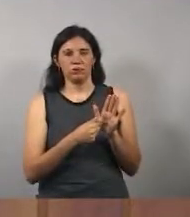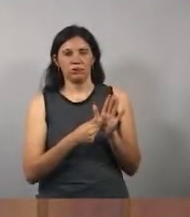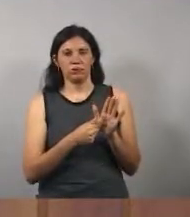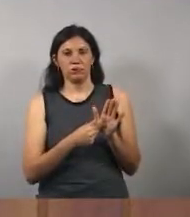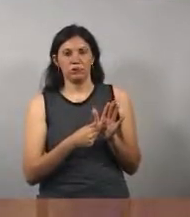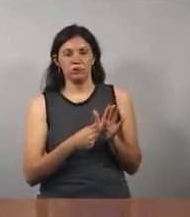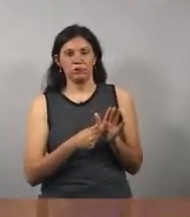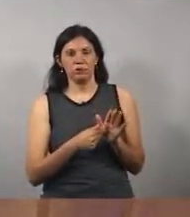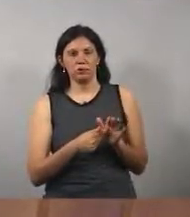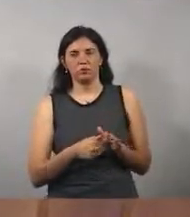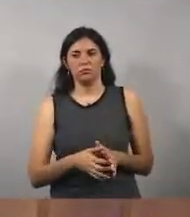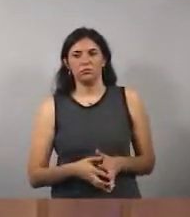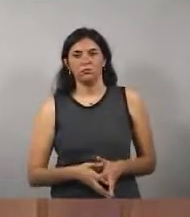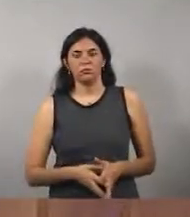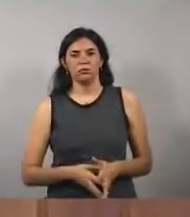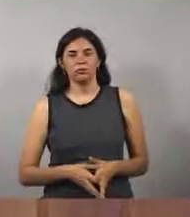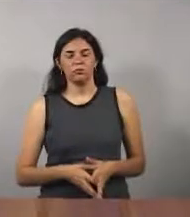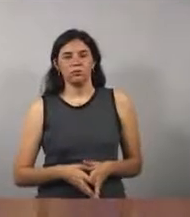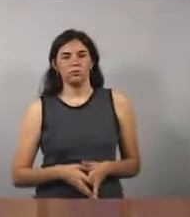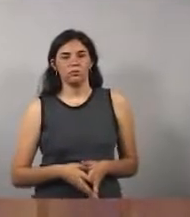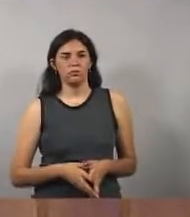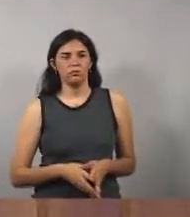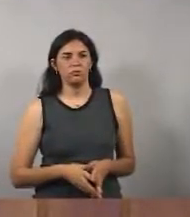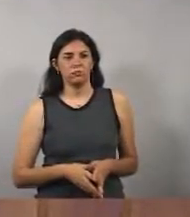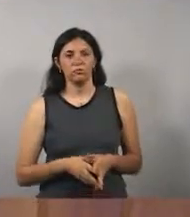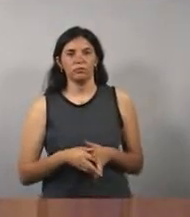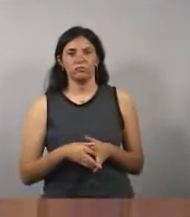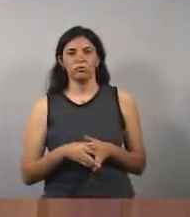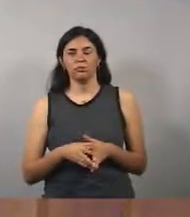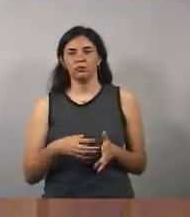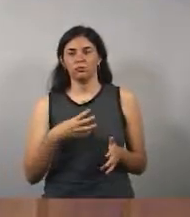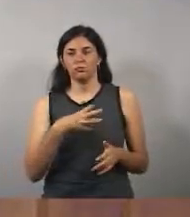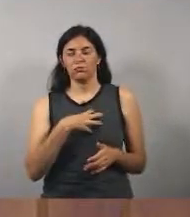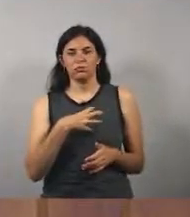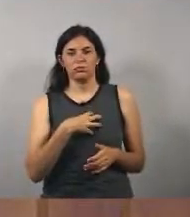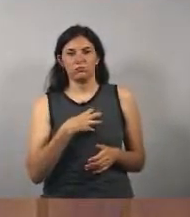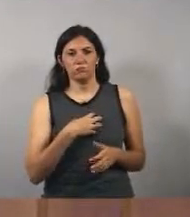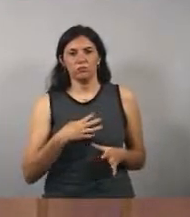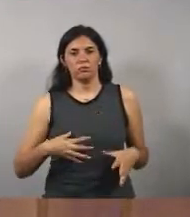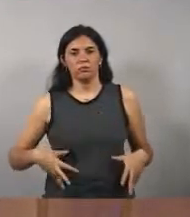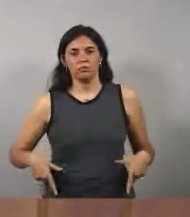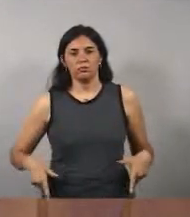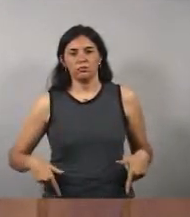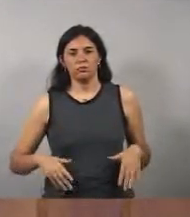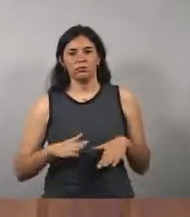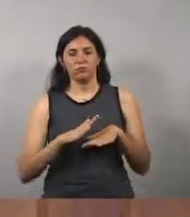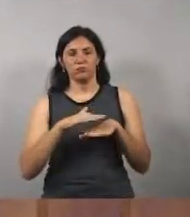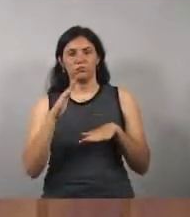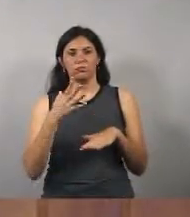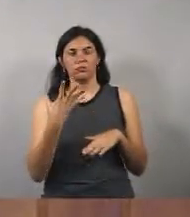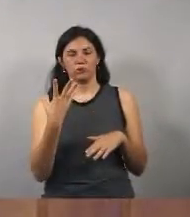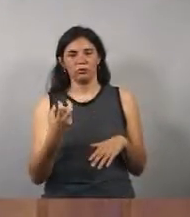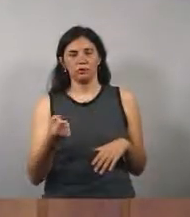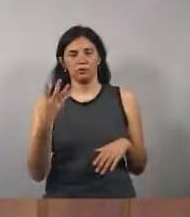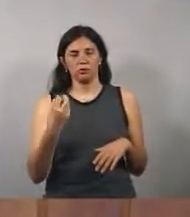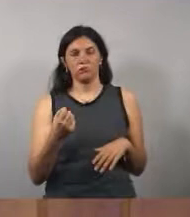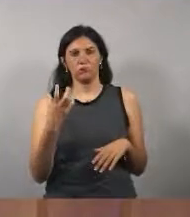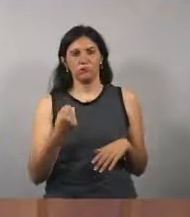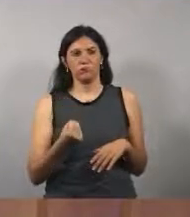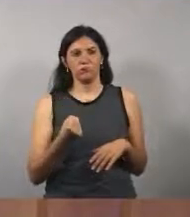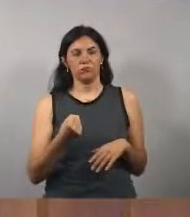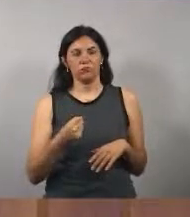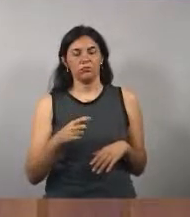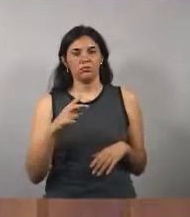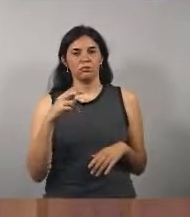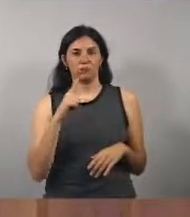considerando o seguinte teor: considerando que esse comportamento, gastar mais do que arrecadar, acabou por gerar, só no governo